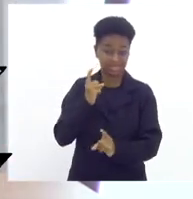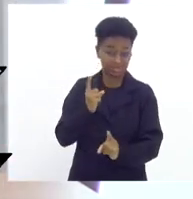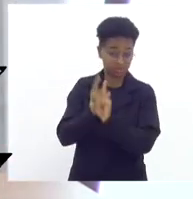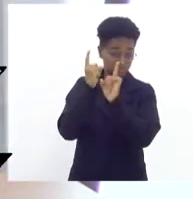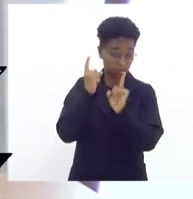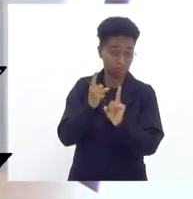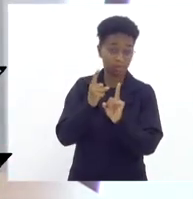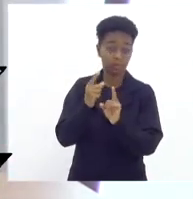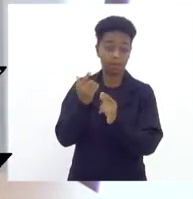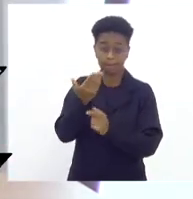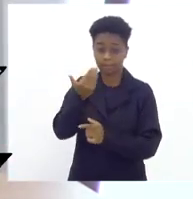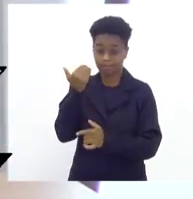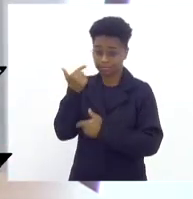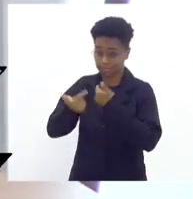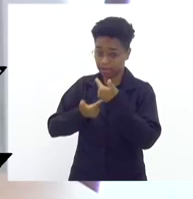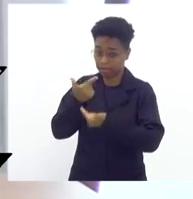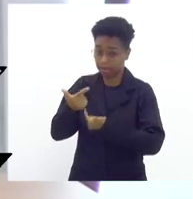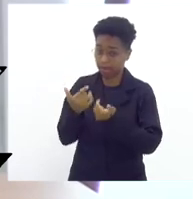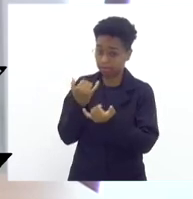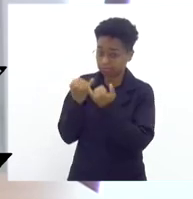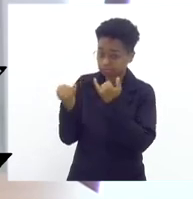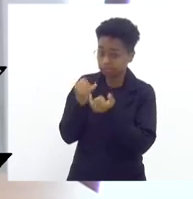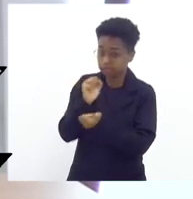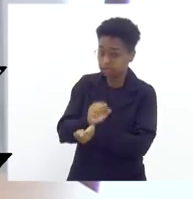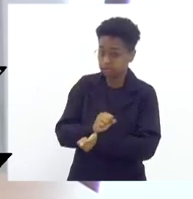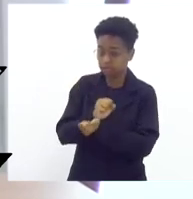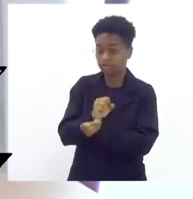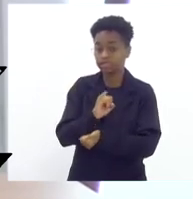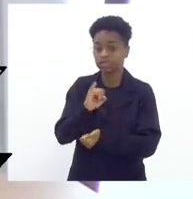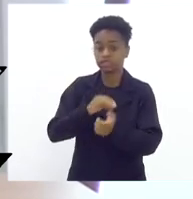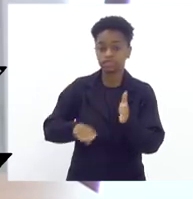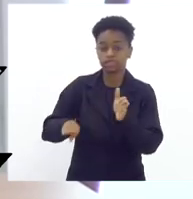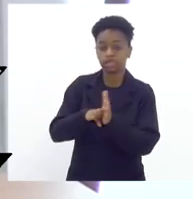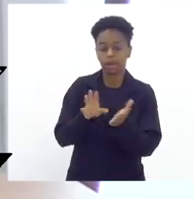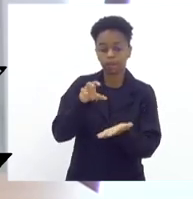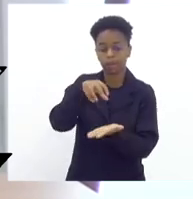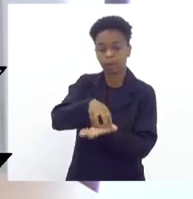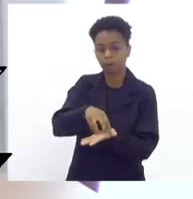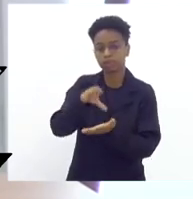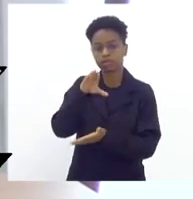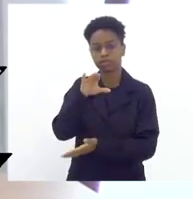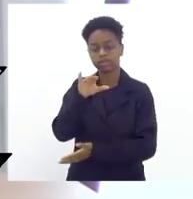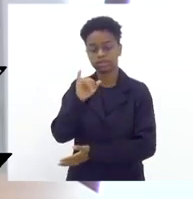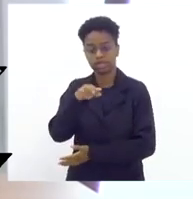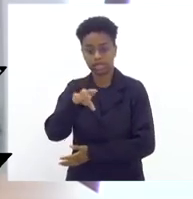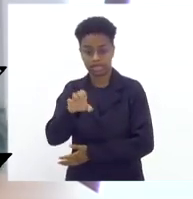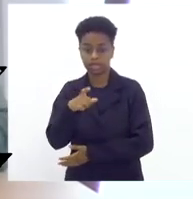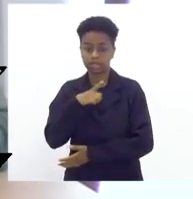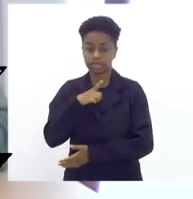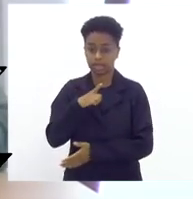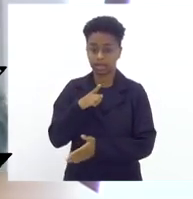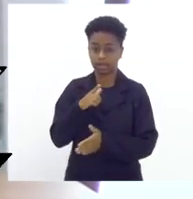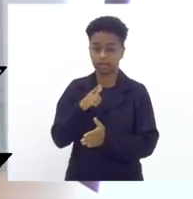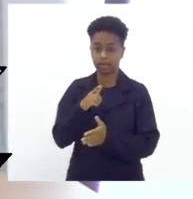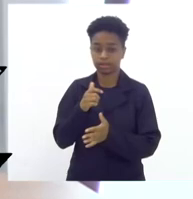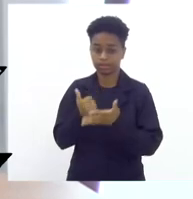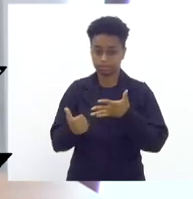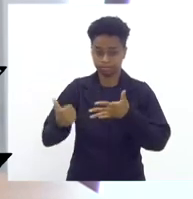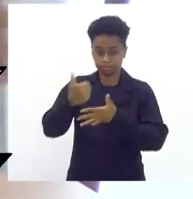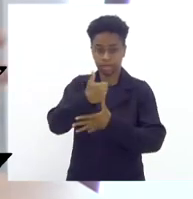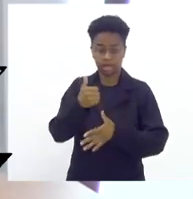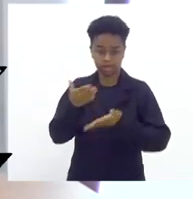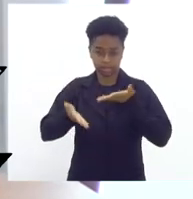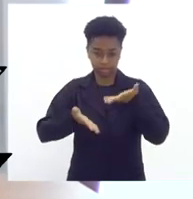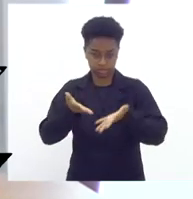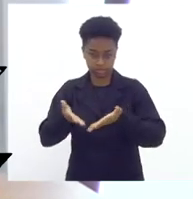resgatado em condições análoga a escravidão ao chegar a um posto do SINE terá prioridade no atendimento temos